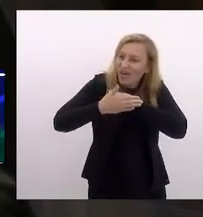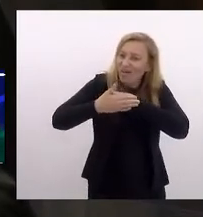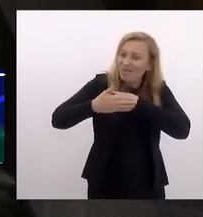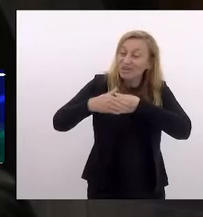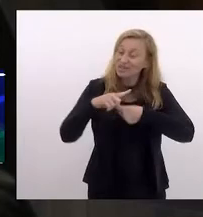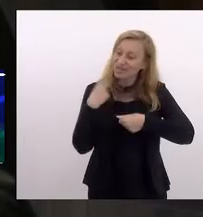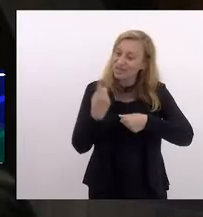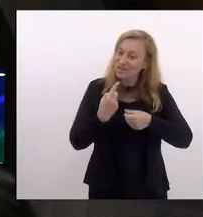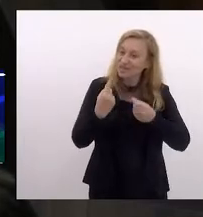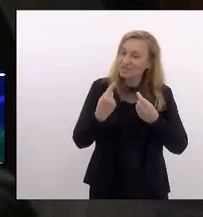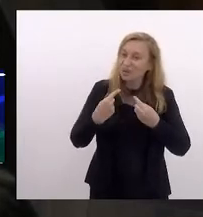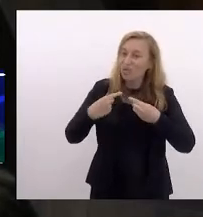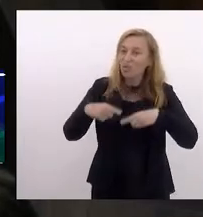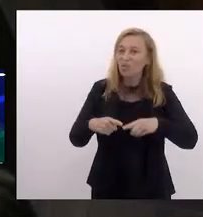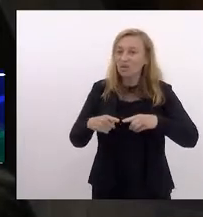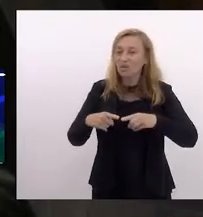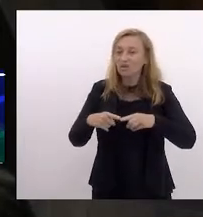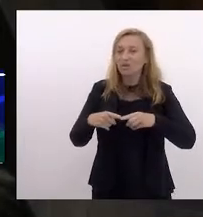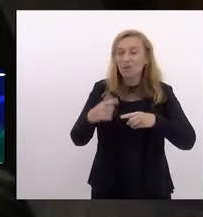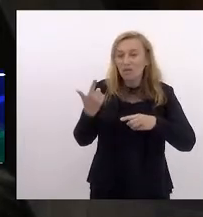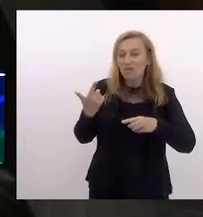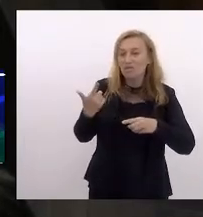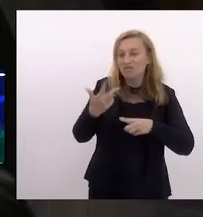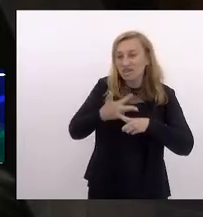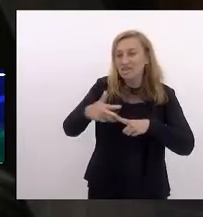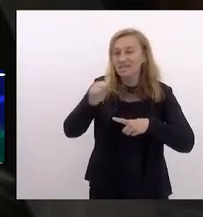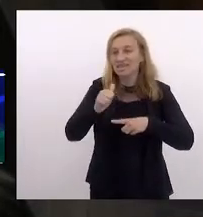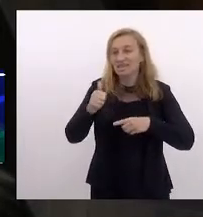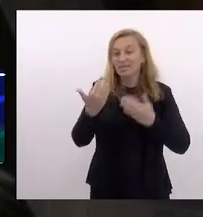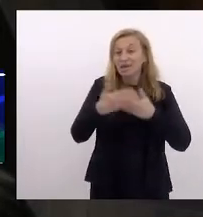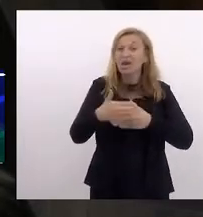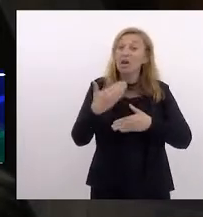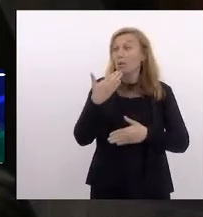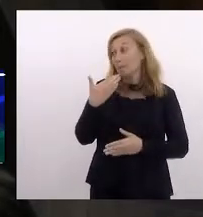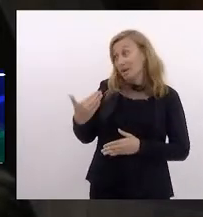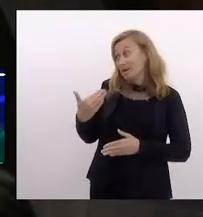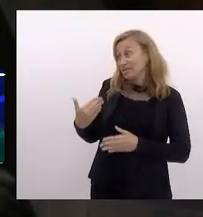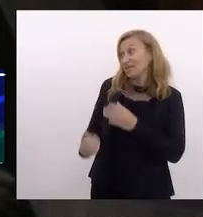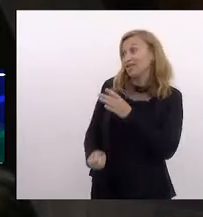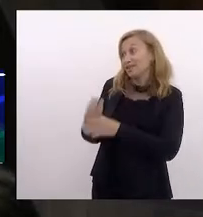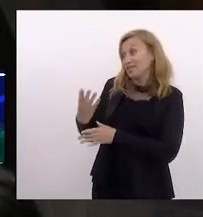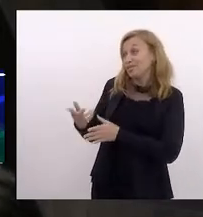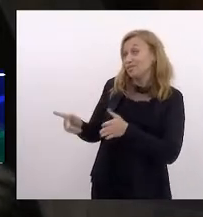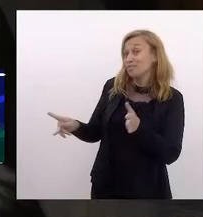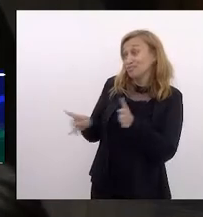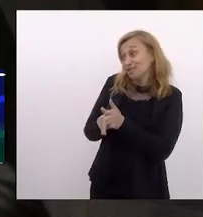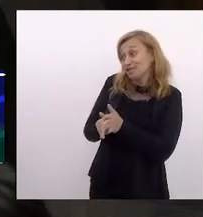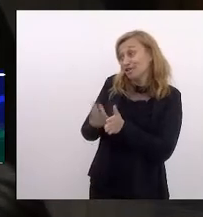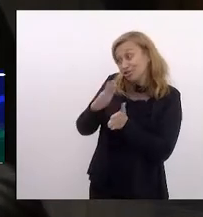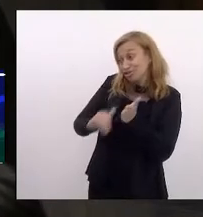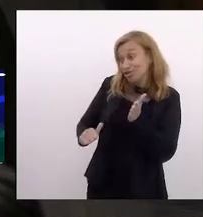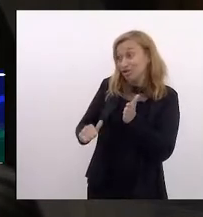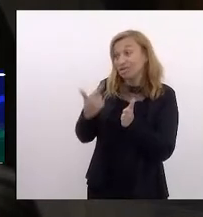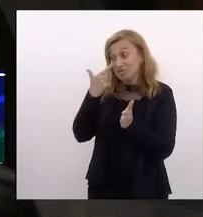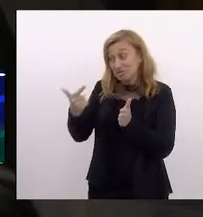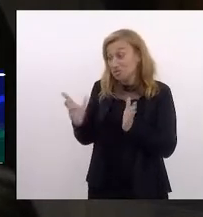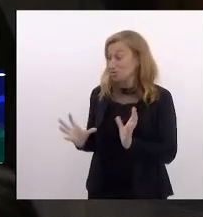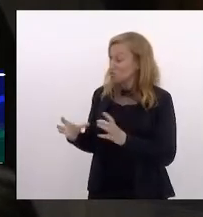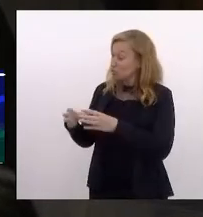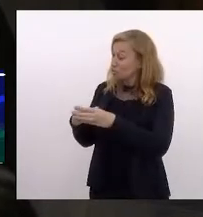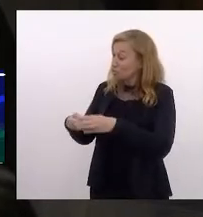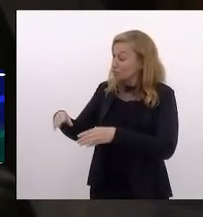combater esse projeto alliage eu sugiro até o autor que tira de falta porque ele viu que a Tropa de